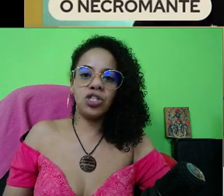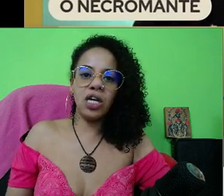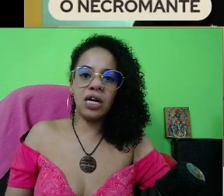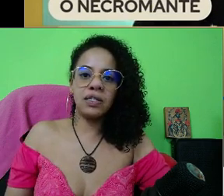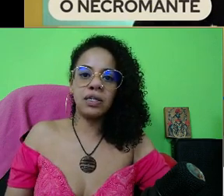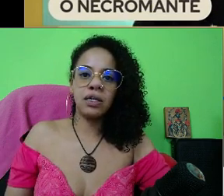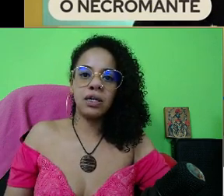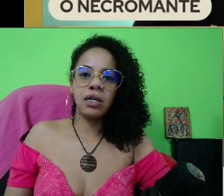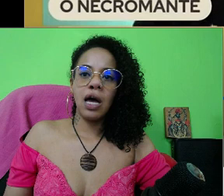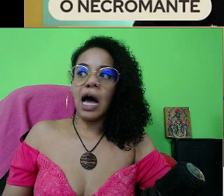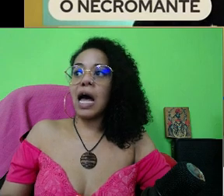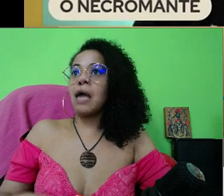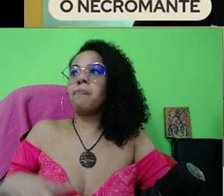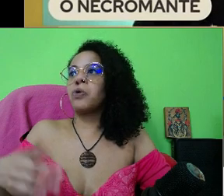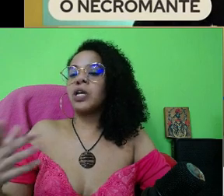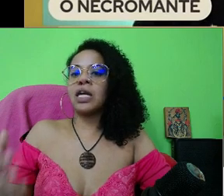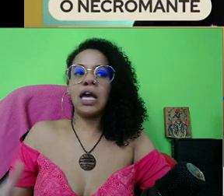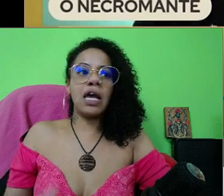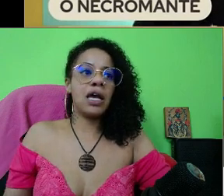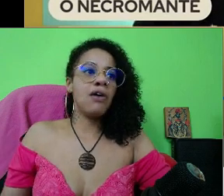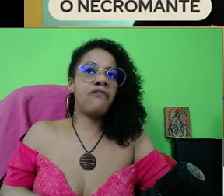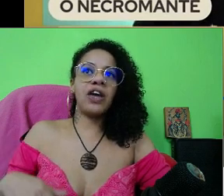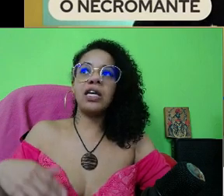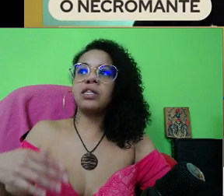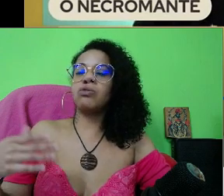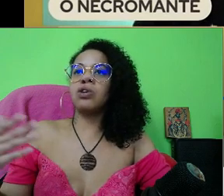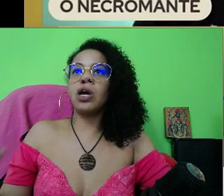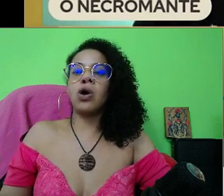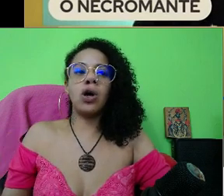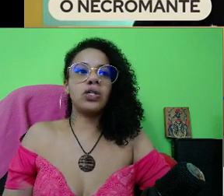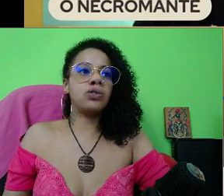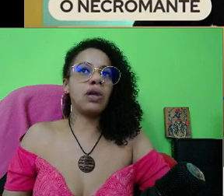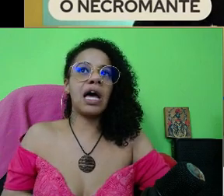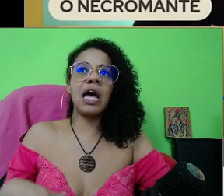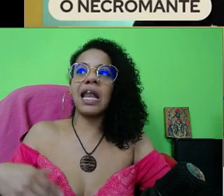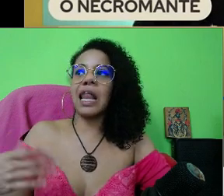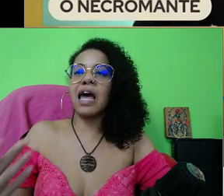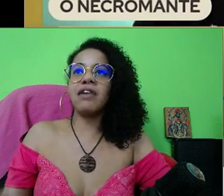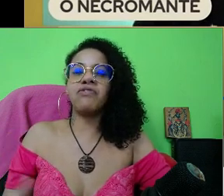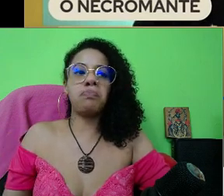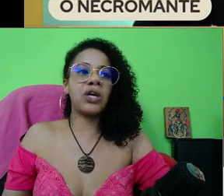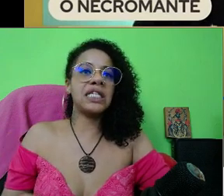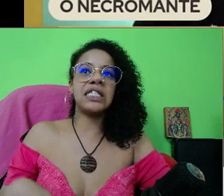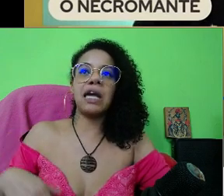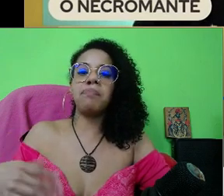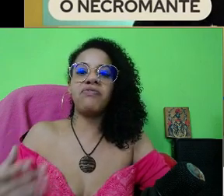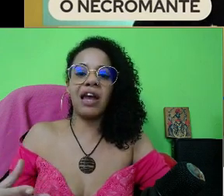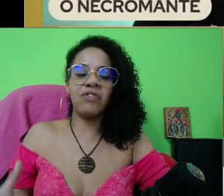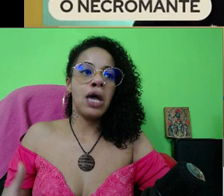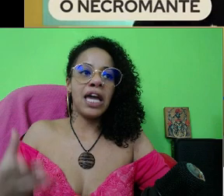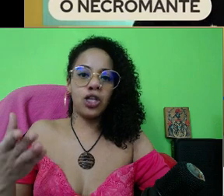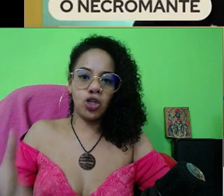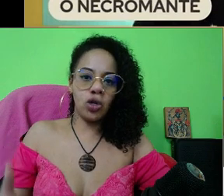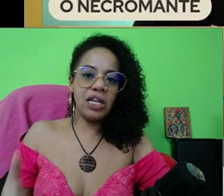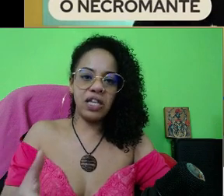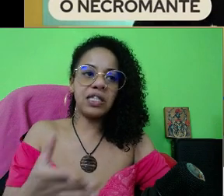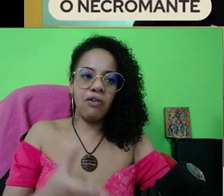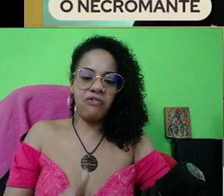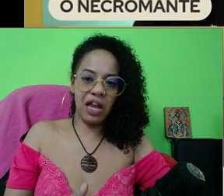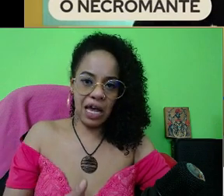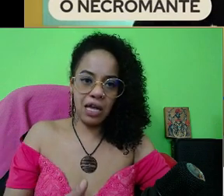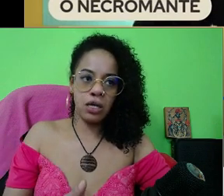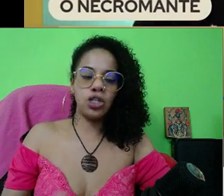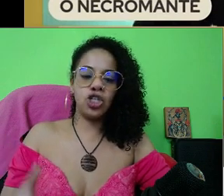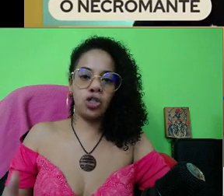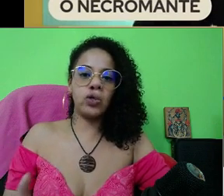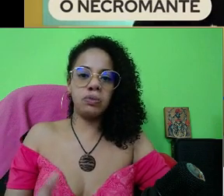para 15 dias ai porque fez o negócio lá a Live porque sempre falava e toda vez